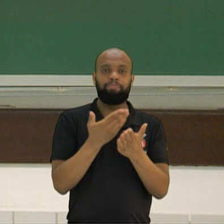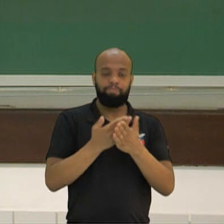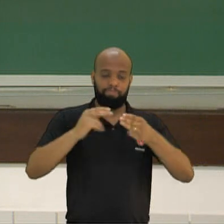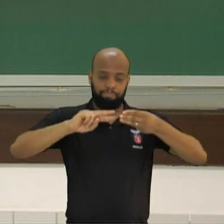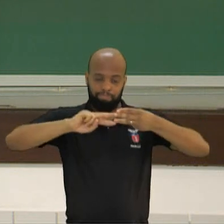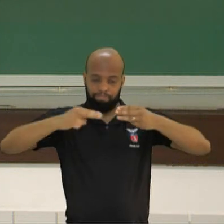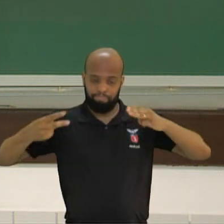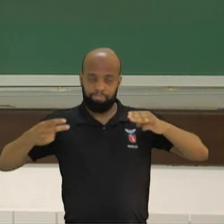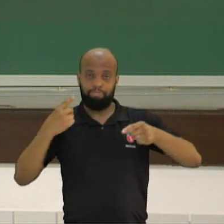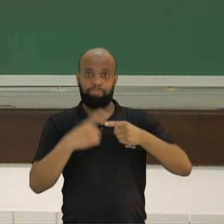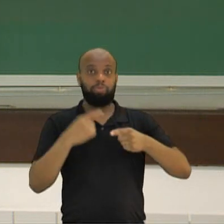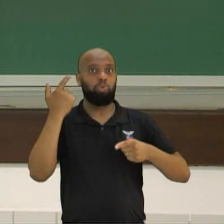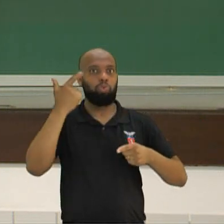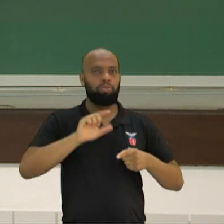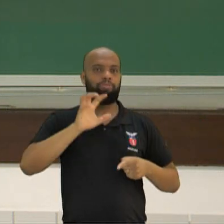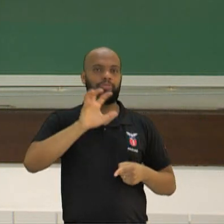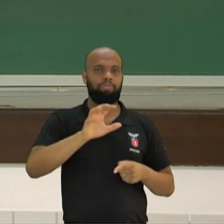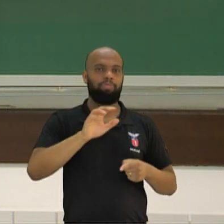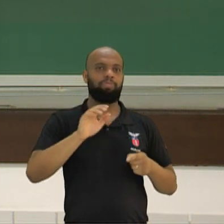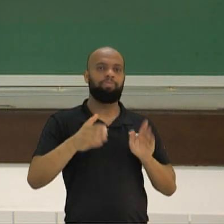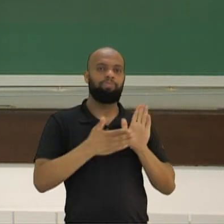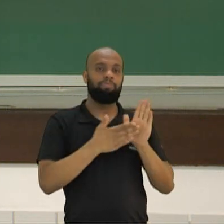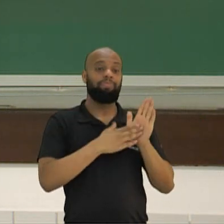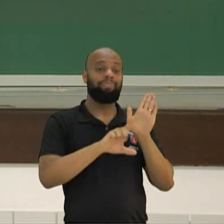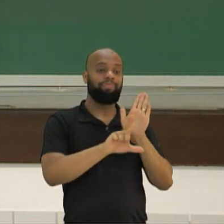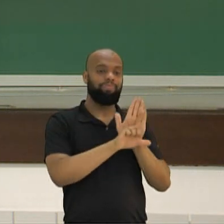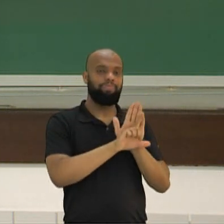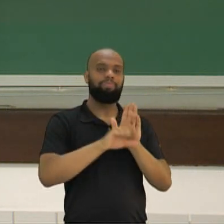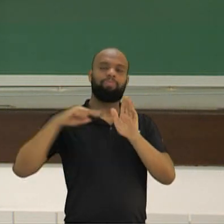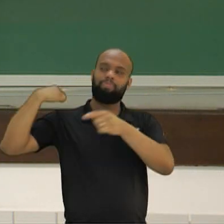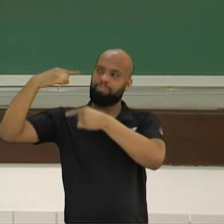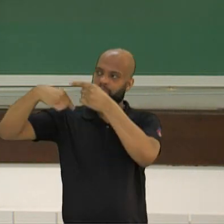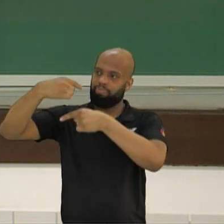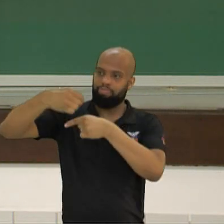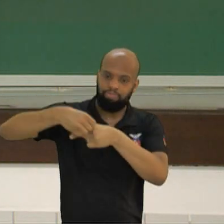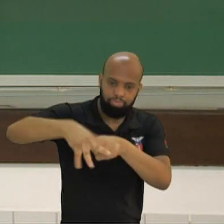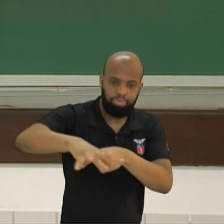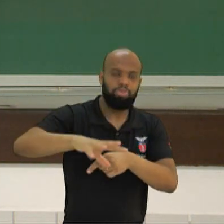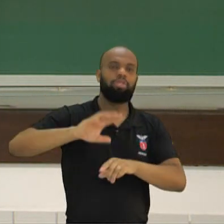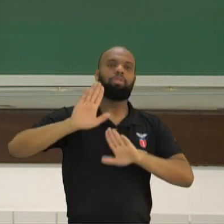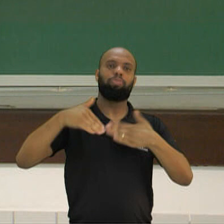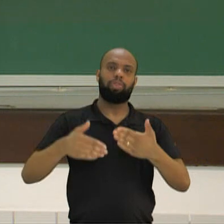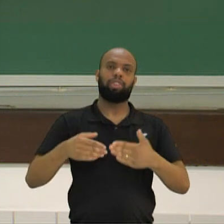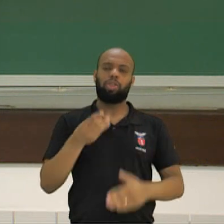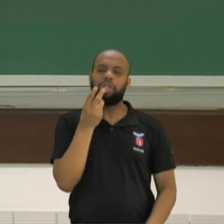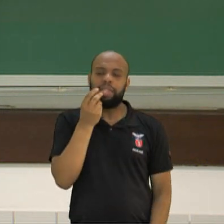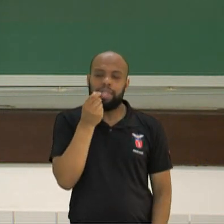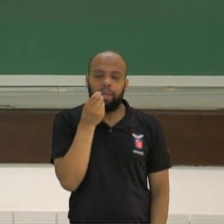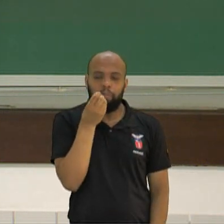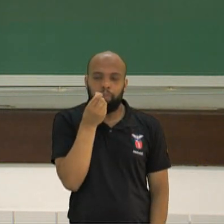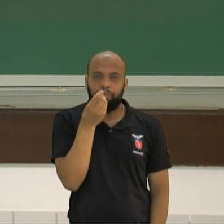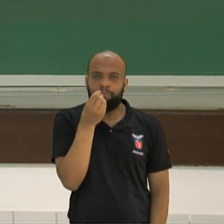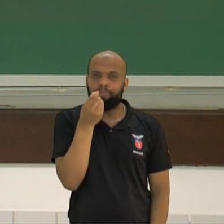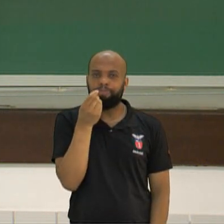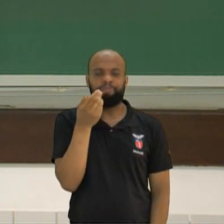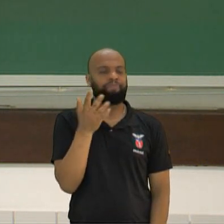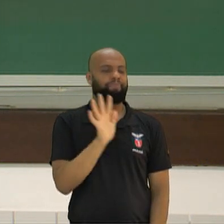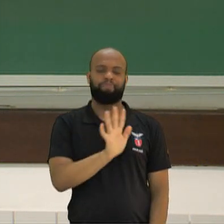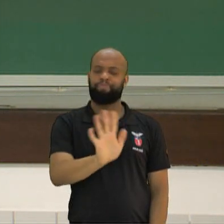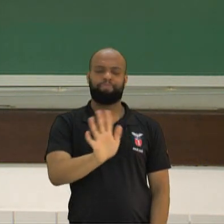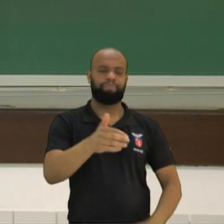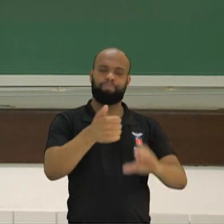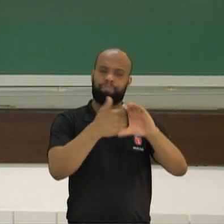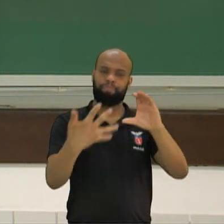as leis da hereditariedade que ele propôs, né? Então, essa é uma característica que não condiz com